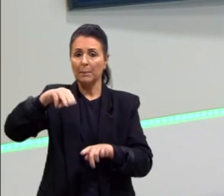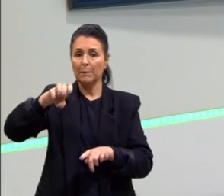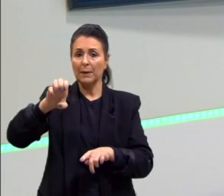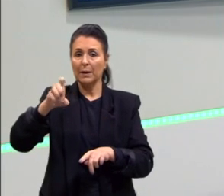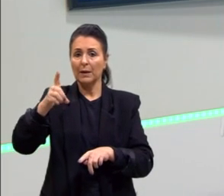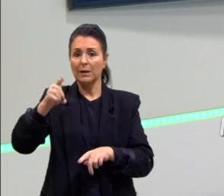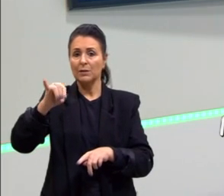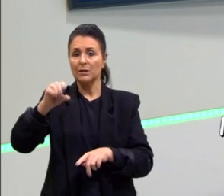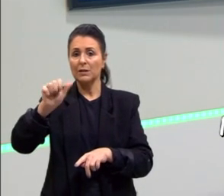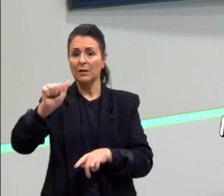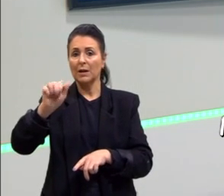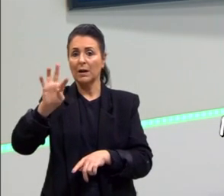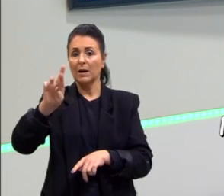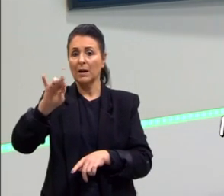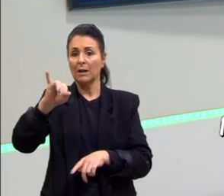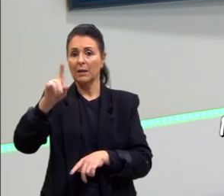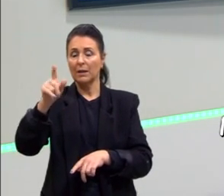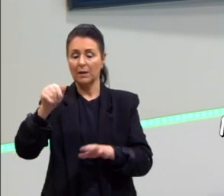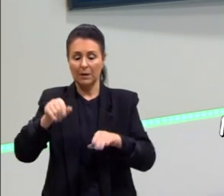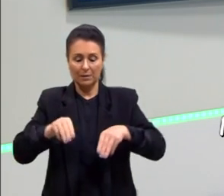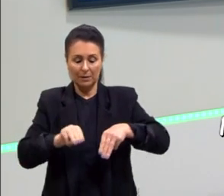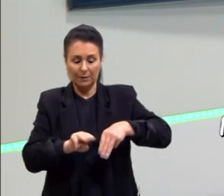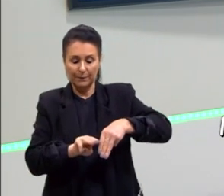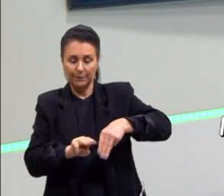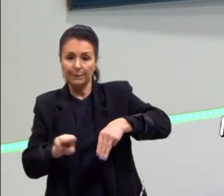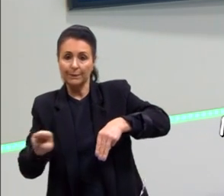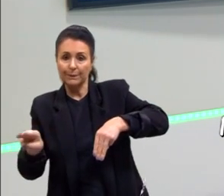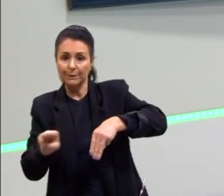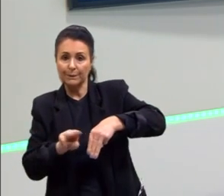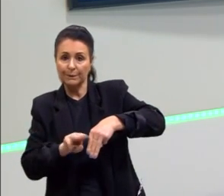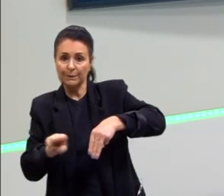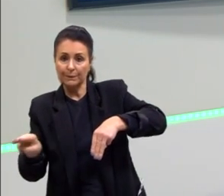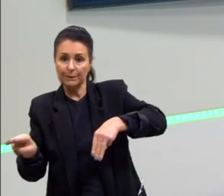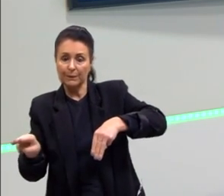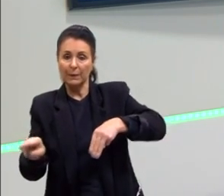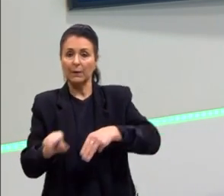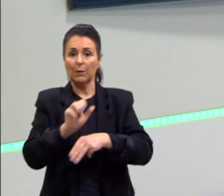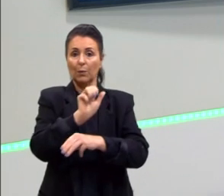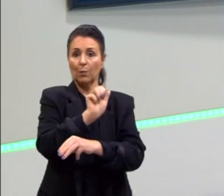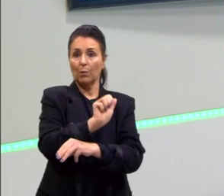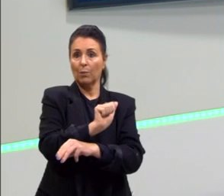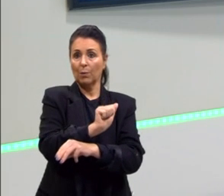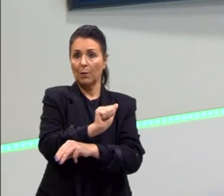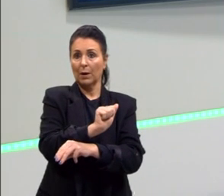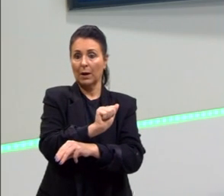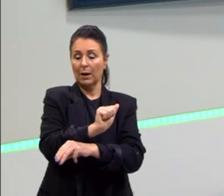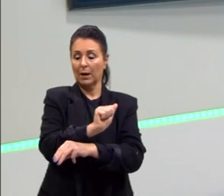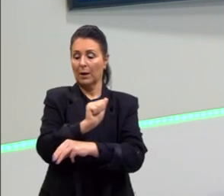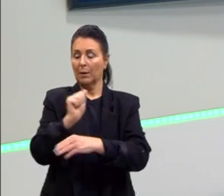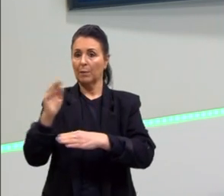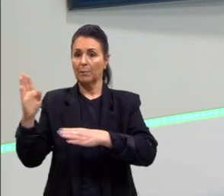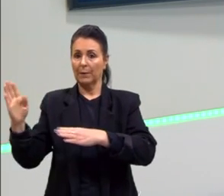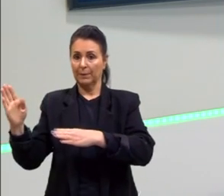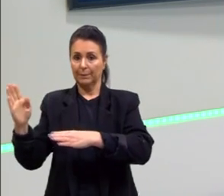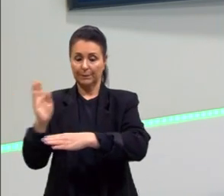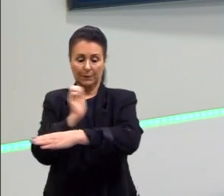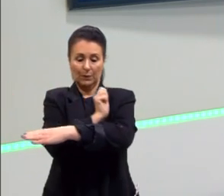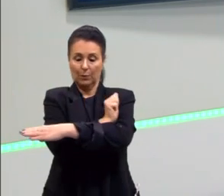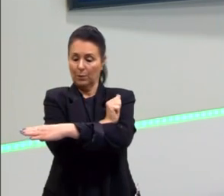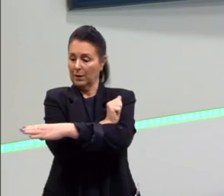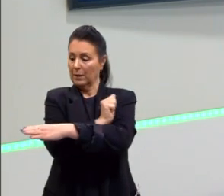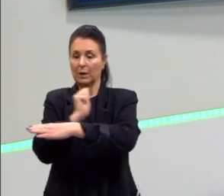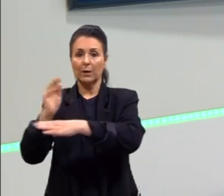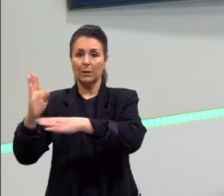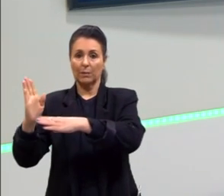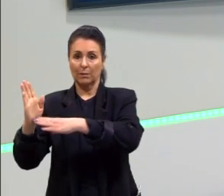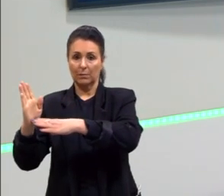segmento nós temos o segmento AB tá então segmento que inicia no ponto A e termina